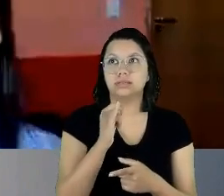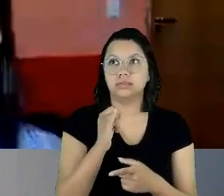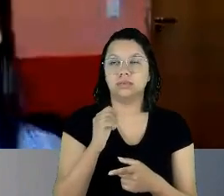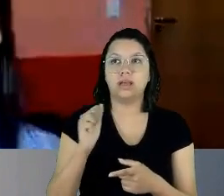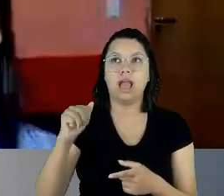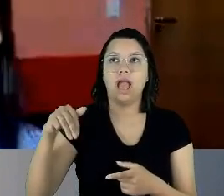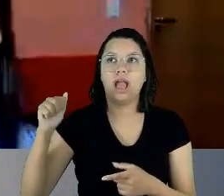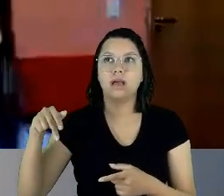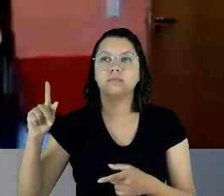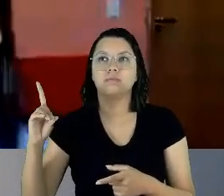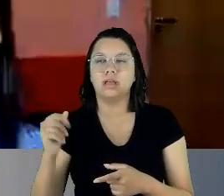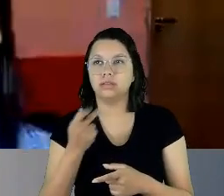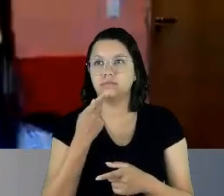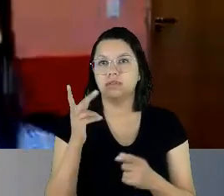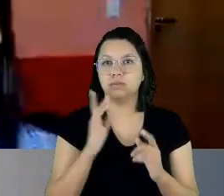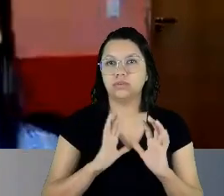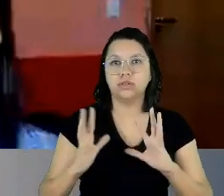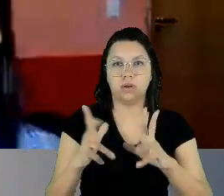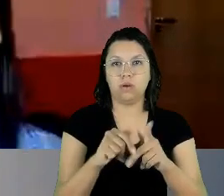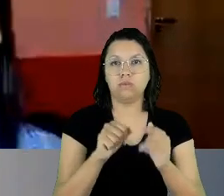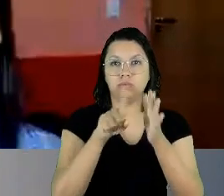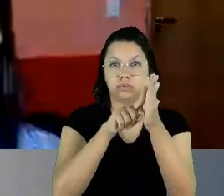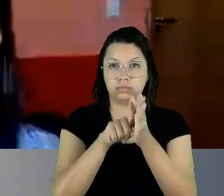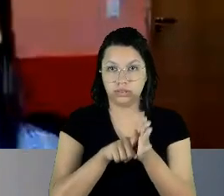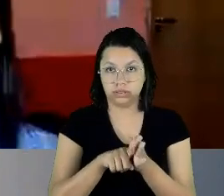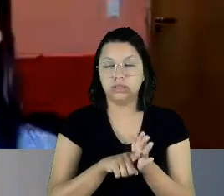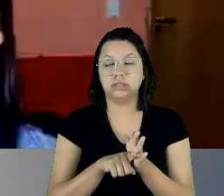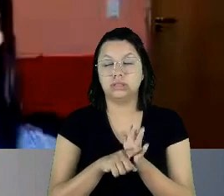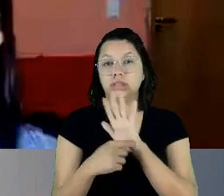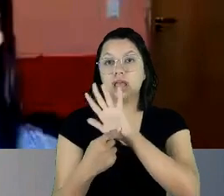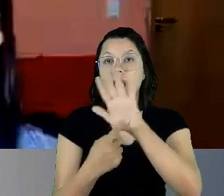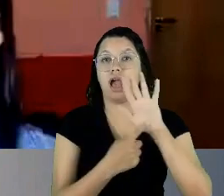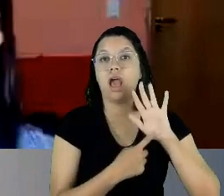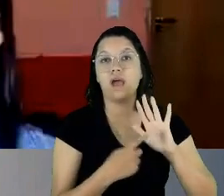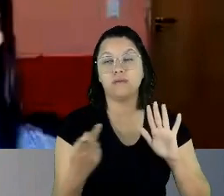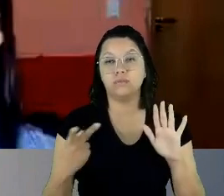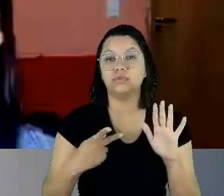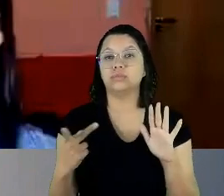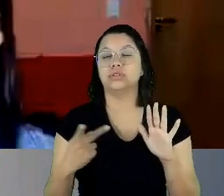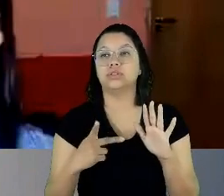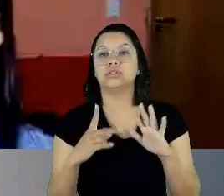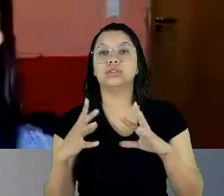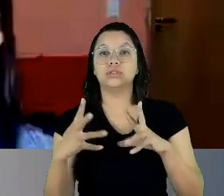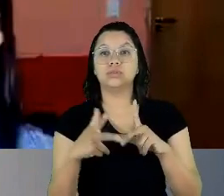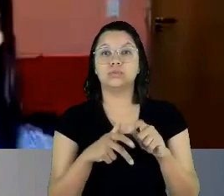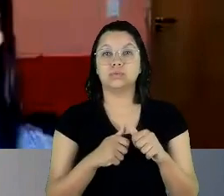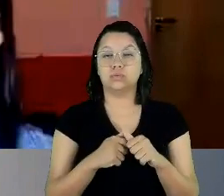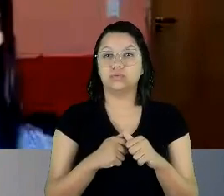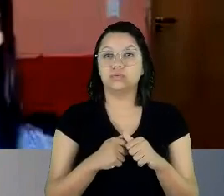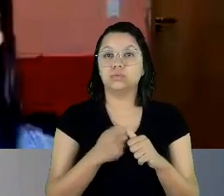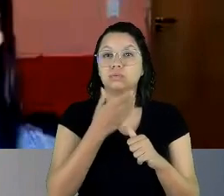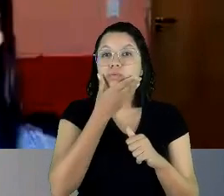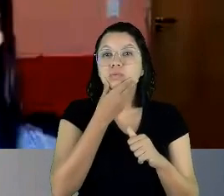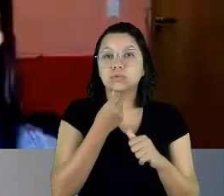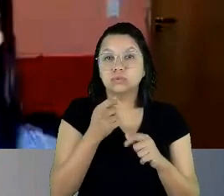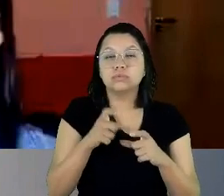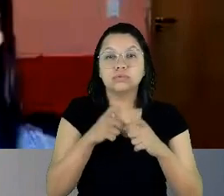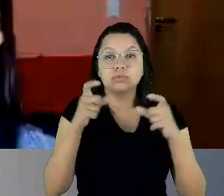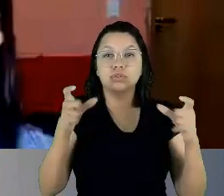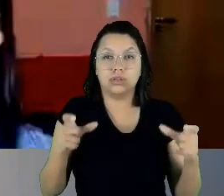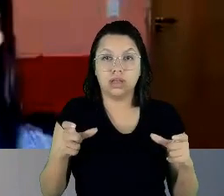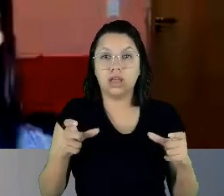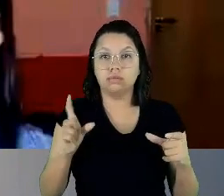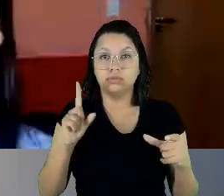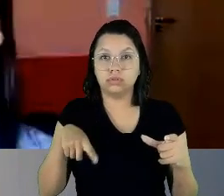bem trouxe que todo mundo ali nas pesquisas que ela expôs pra gente, que os homens, de um modo geral,